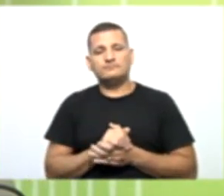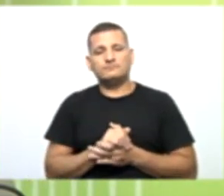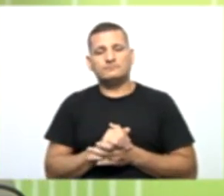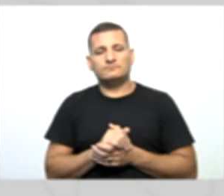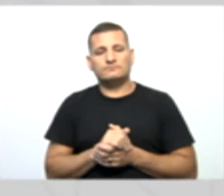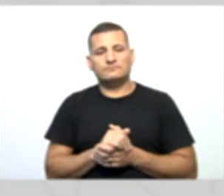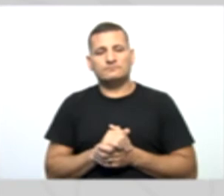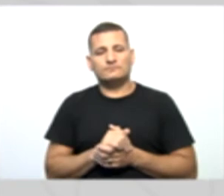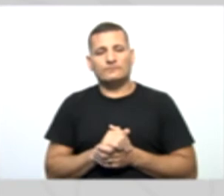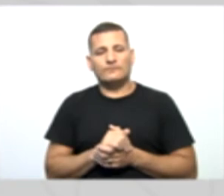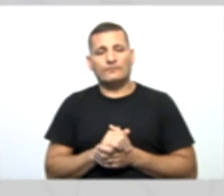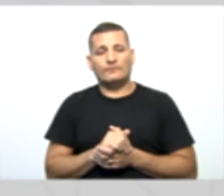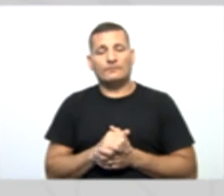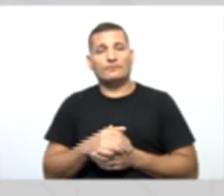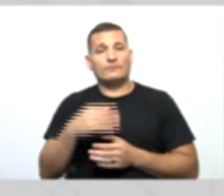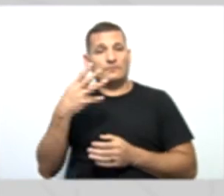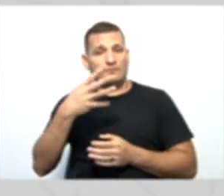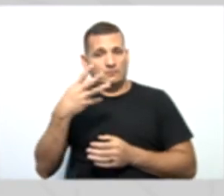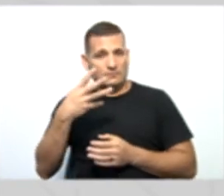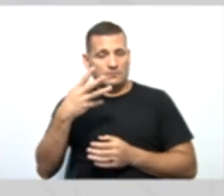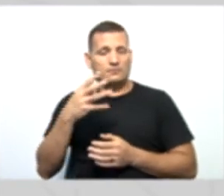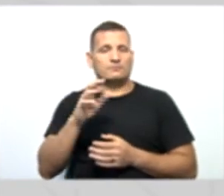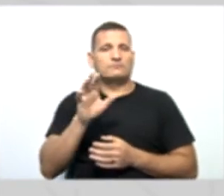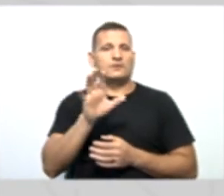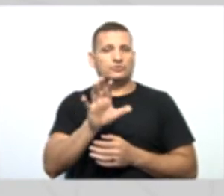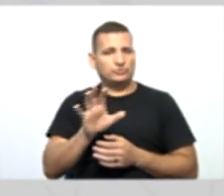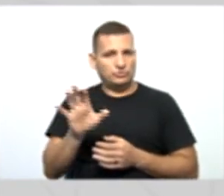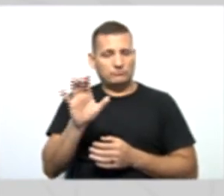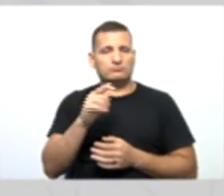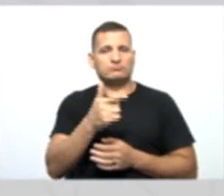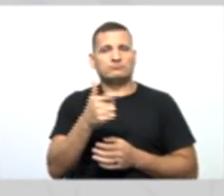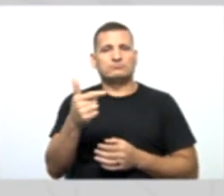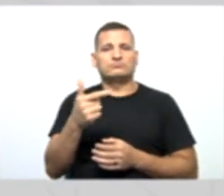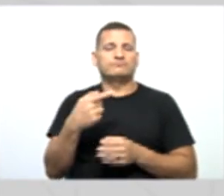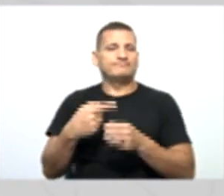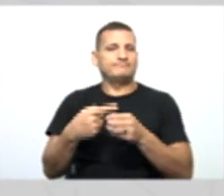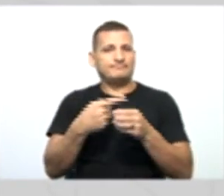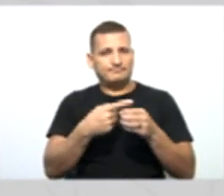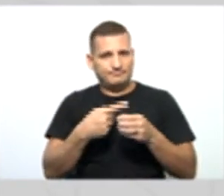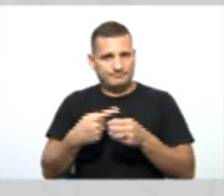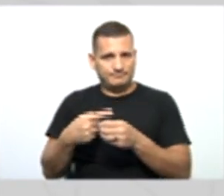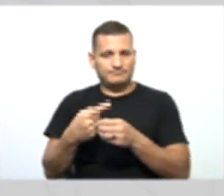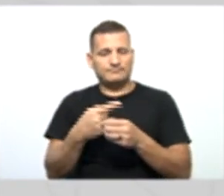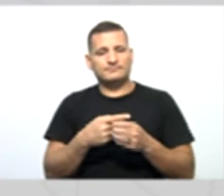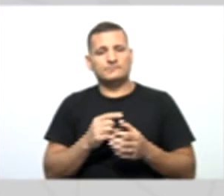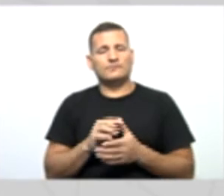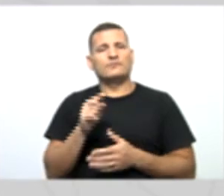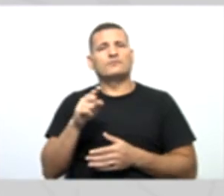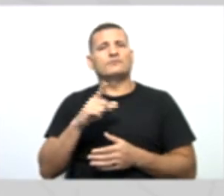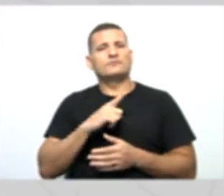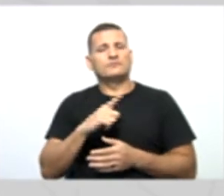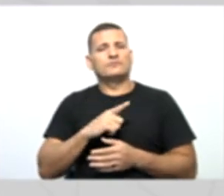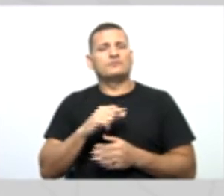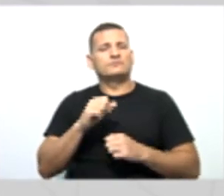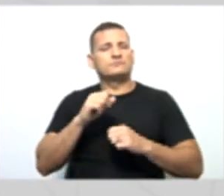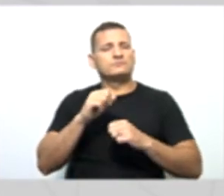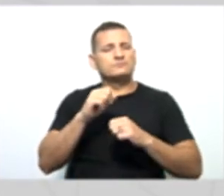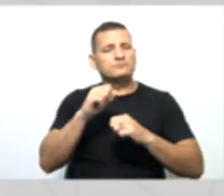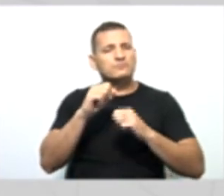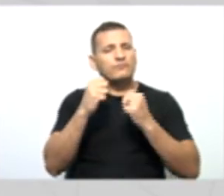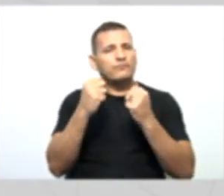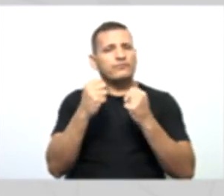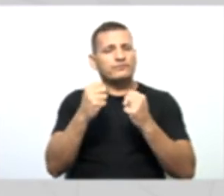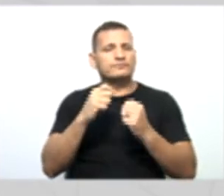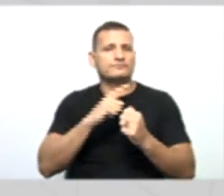vamos voltar então à quarta região. Ela é constituída por 21 municípios e ela tem uma produção muito